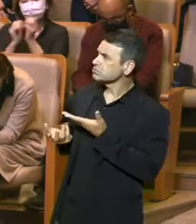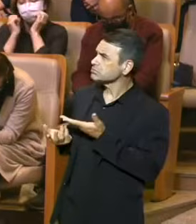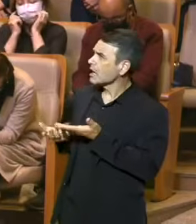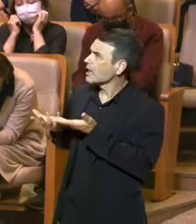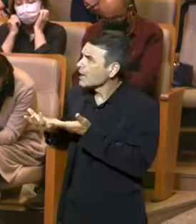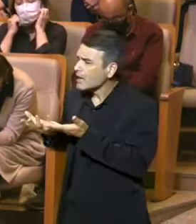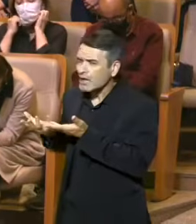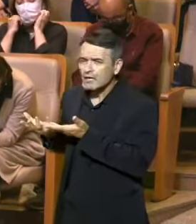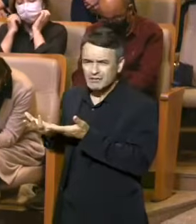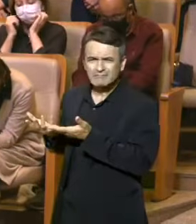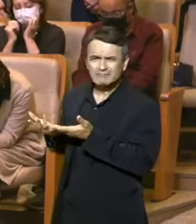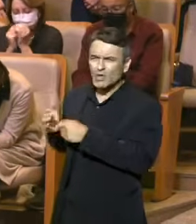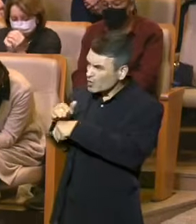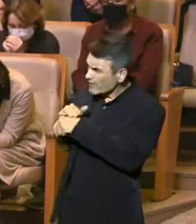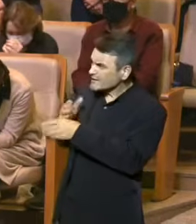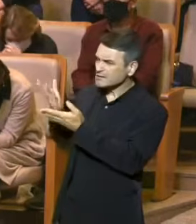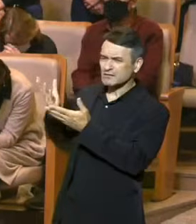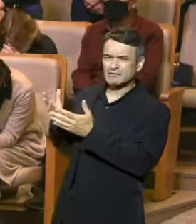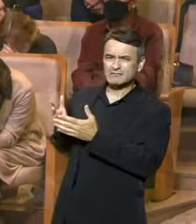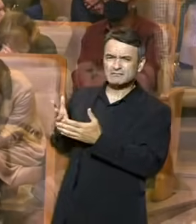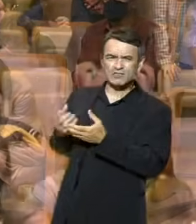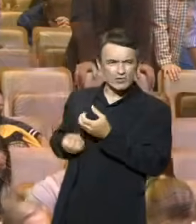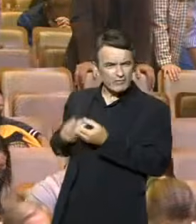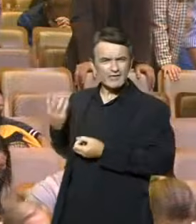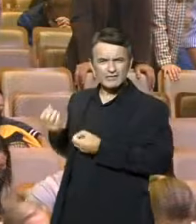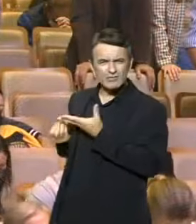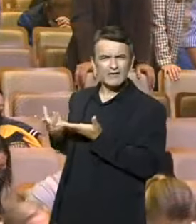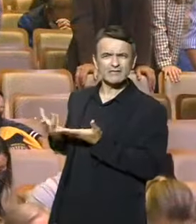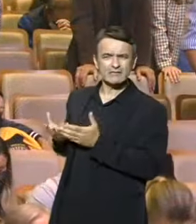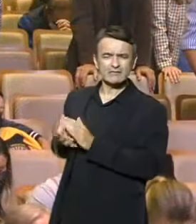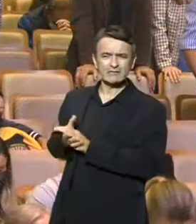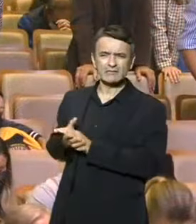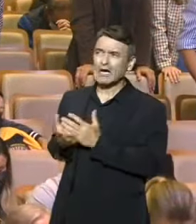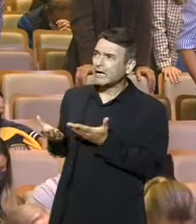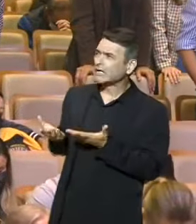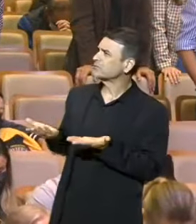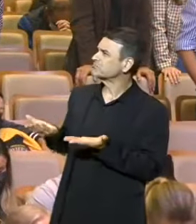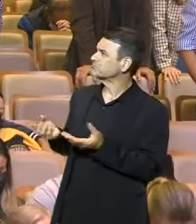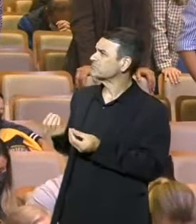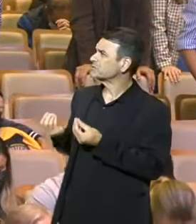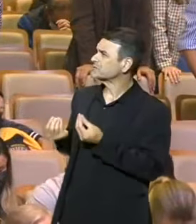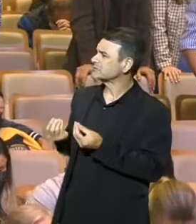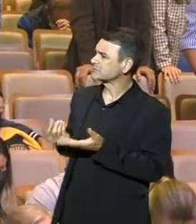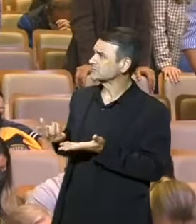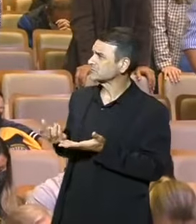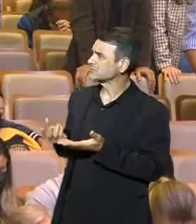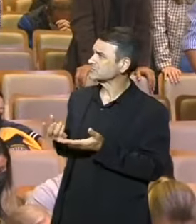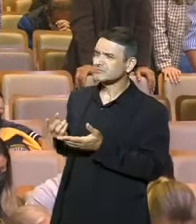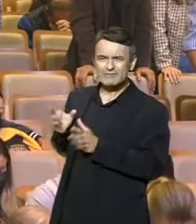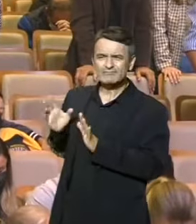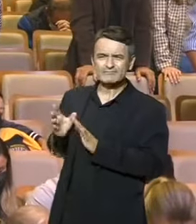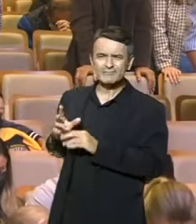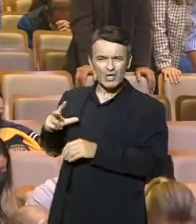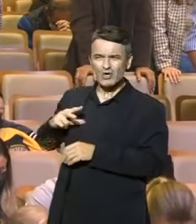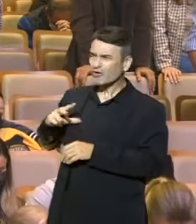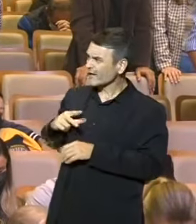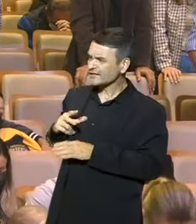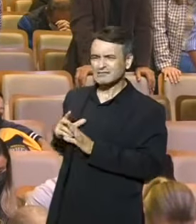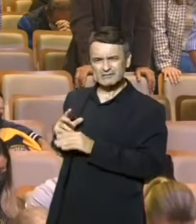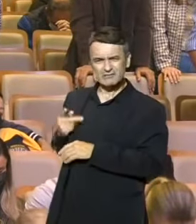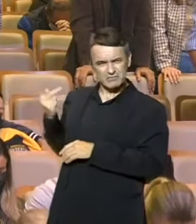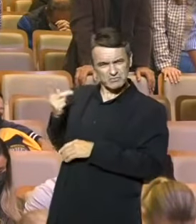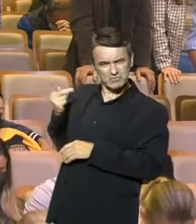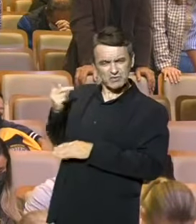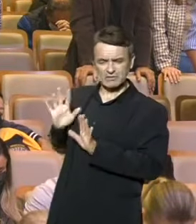realmente precisando abrir mão, render aos pés do Senhor. Só você e Deus. Então você agora vai dizer: